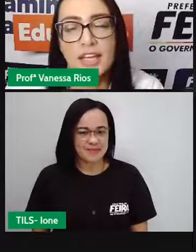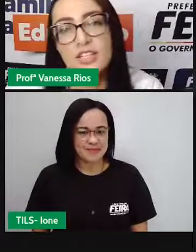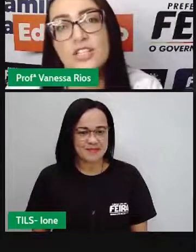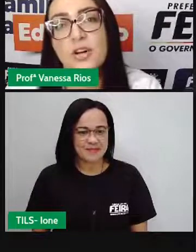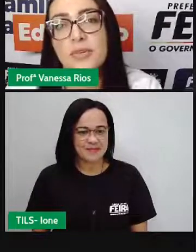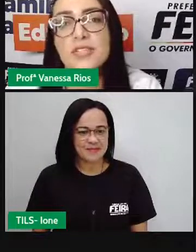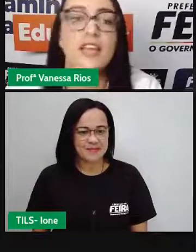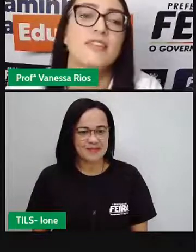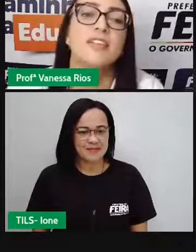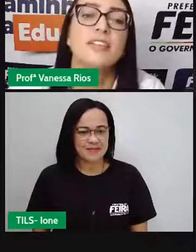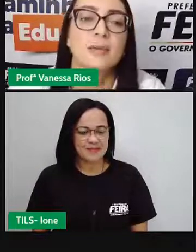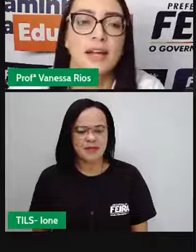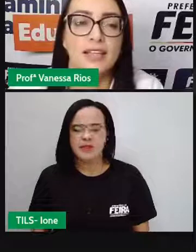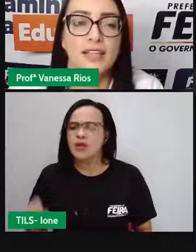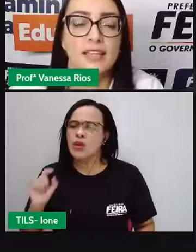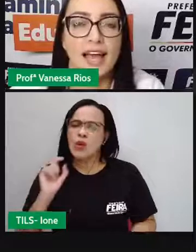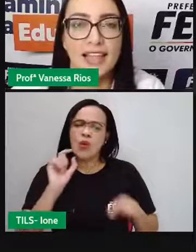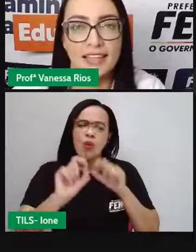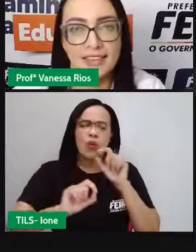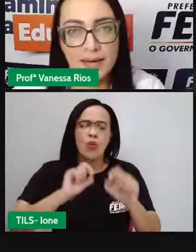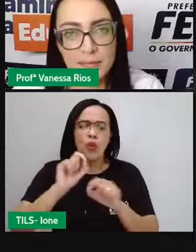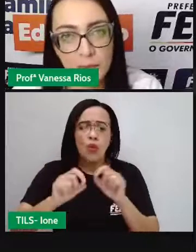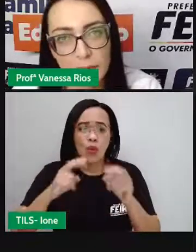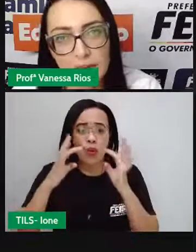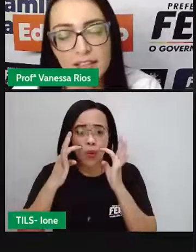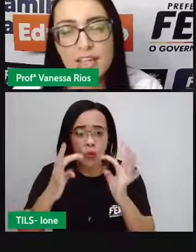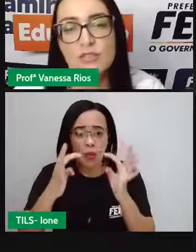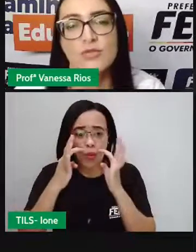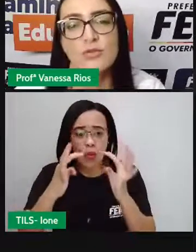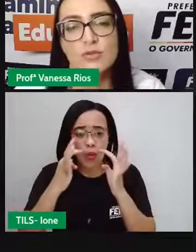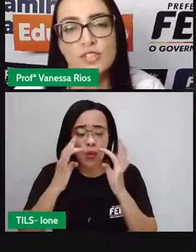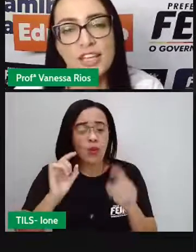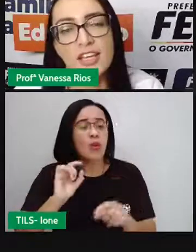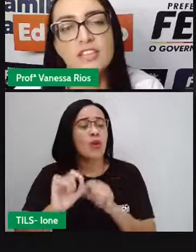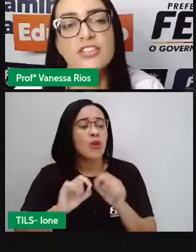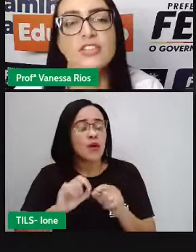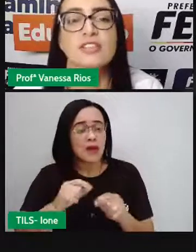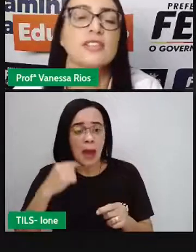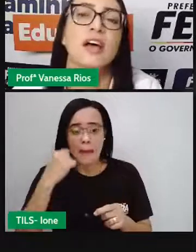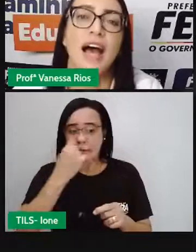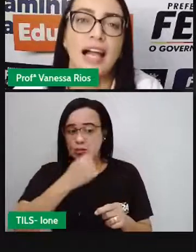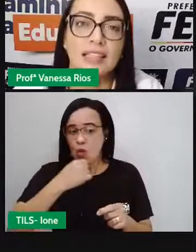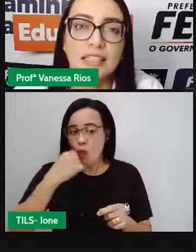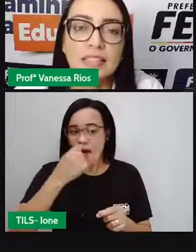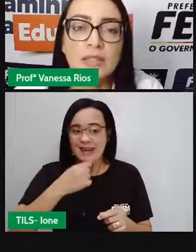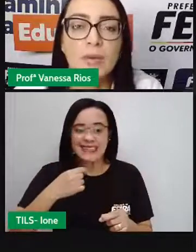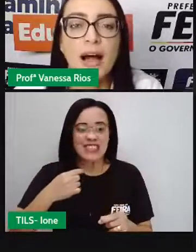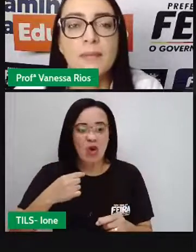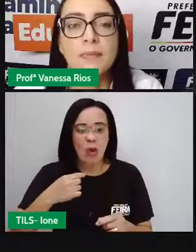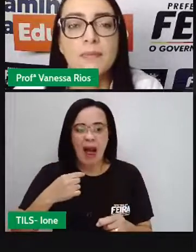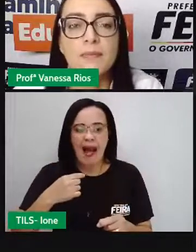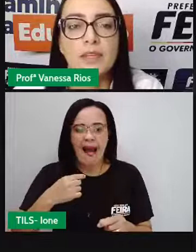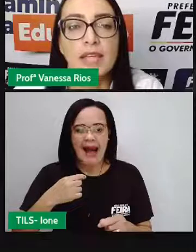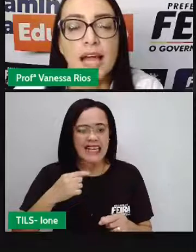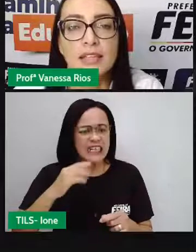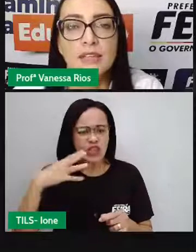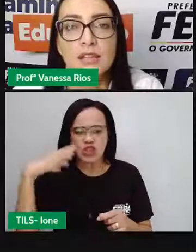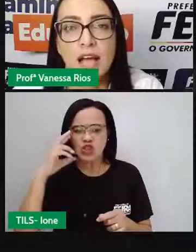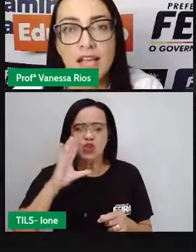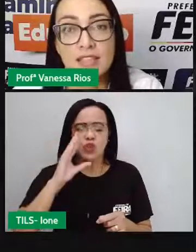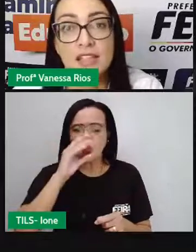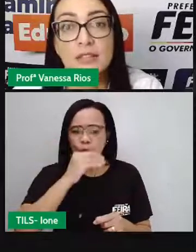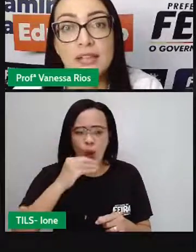O que a gente observa, então, aí? Que além da boca, né, com os dentes, a língua, e